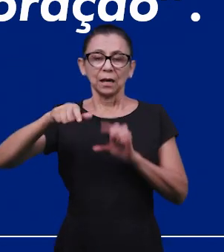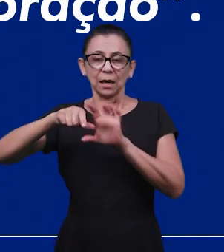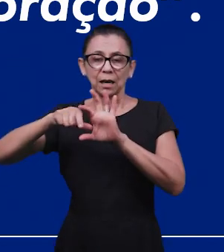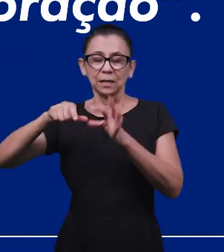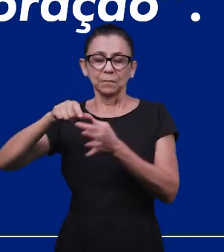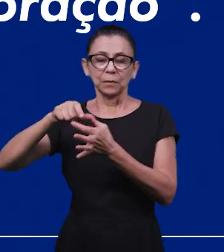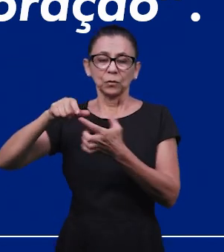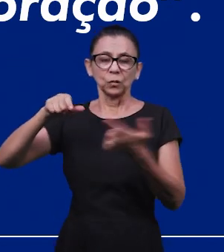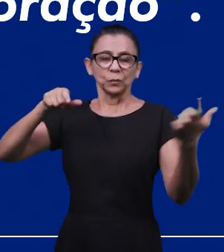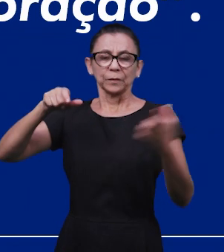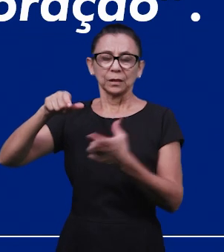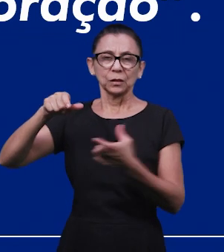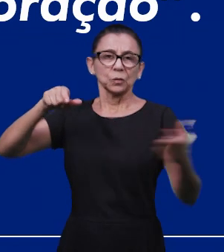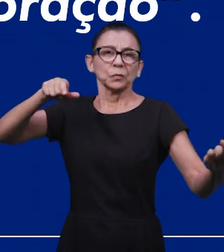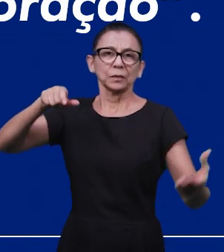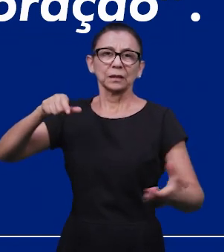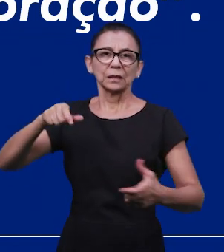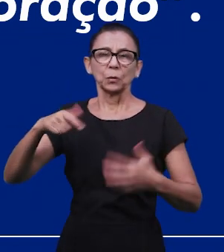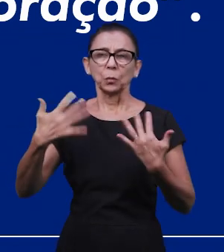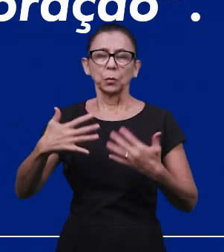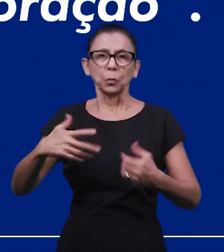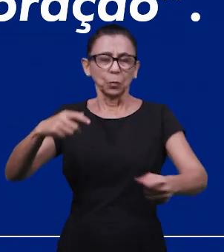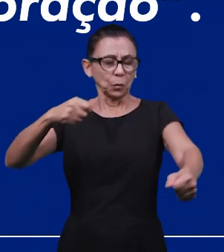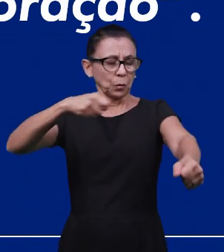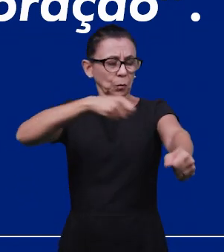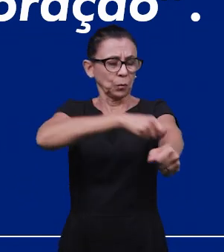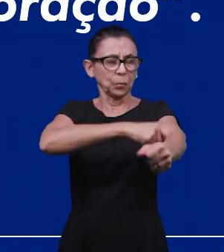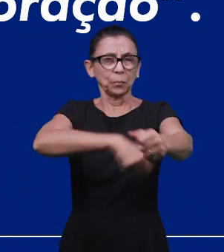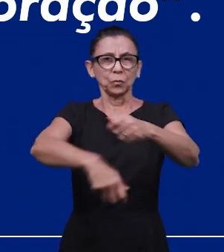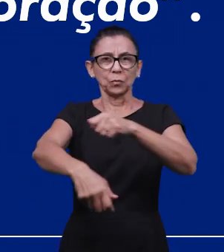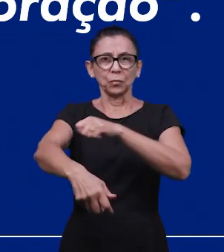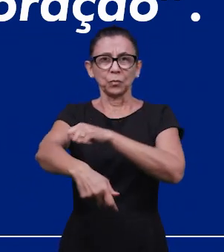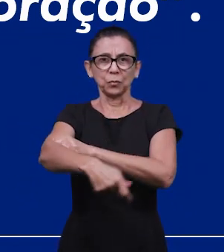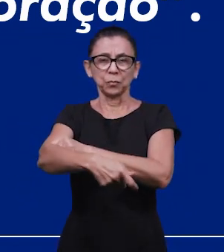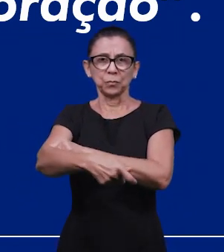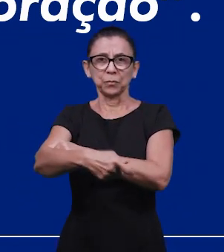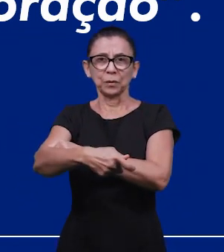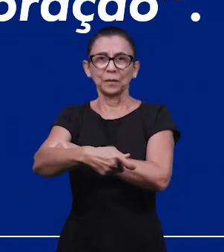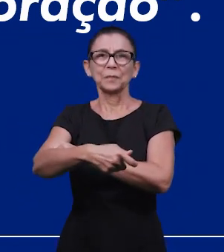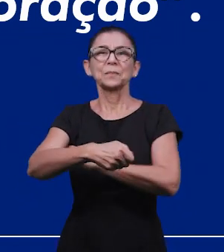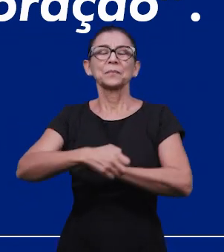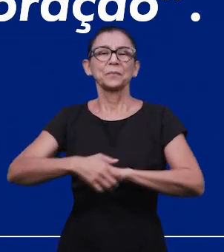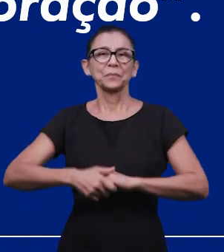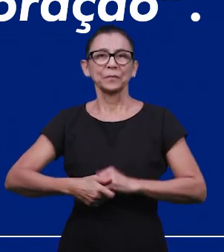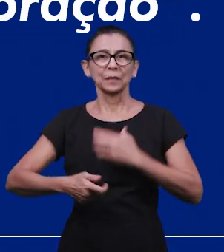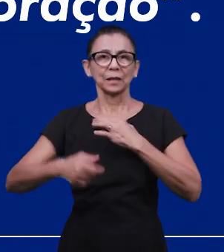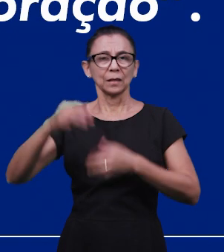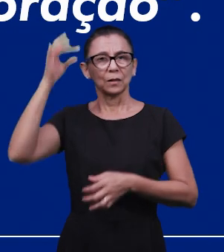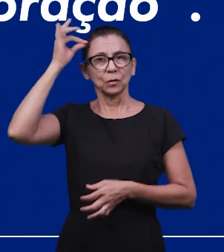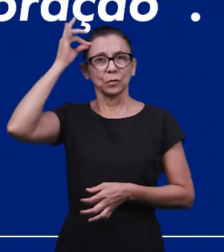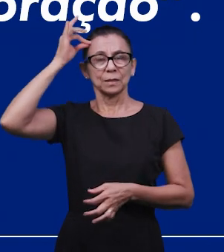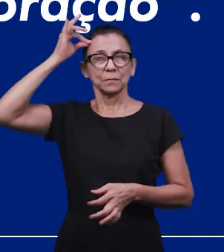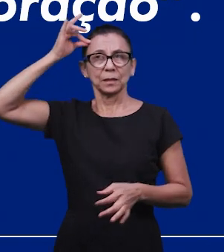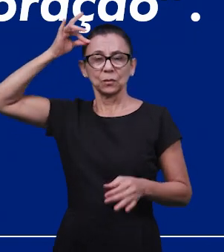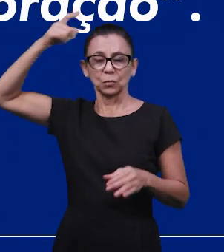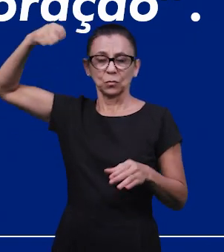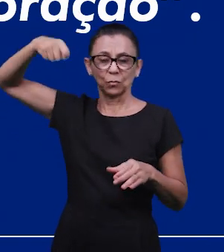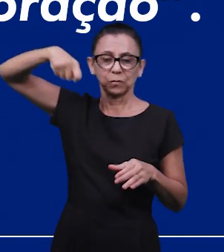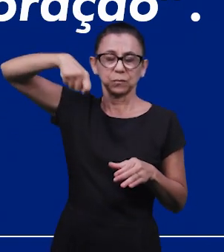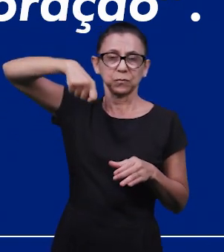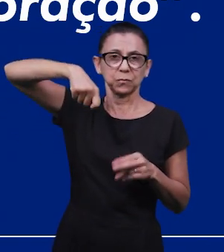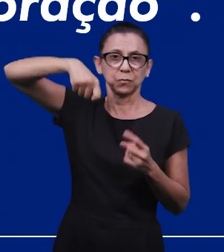4, verso 12, e diz assim: porque a palavra de Deus é viva e eficaz, e mais penetrante do que qualquer espada